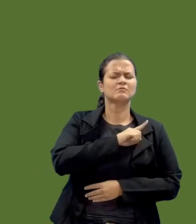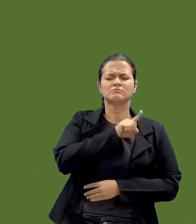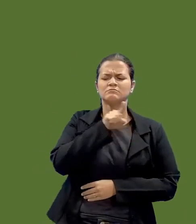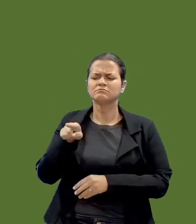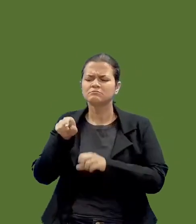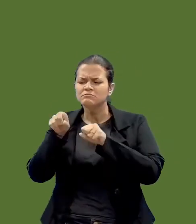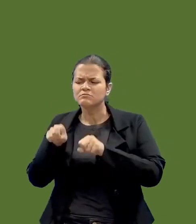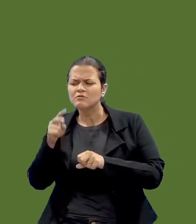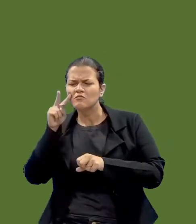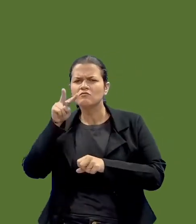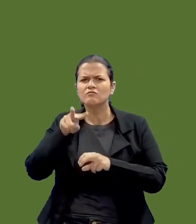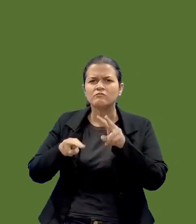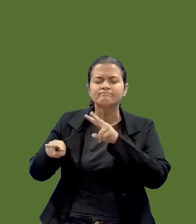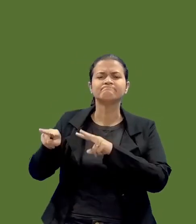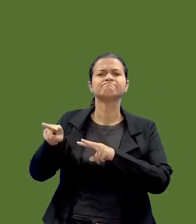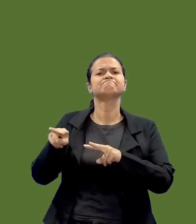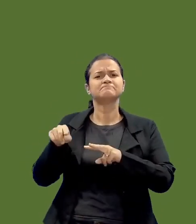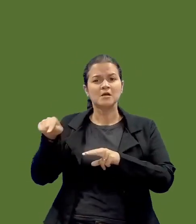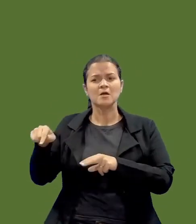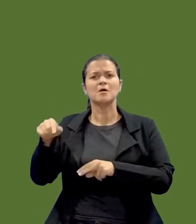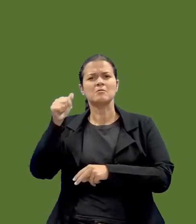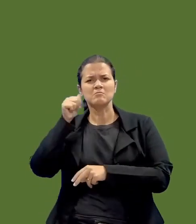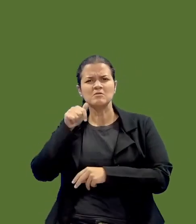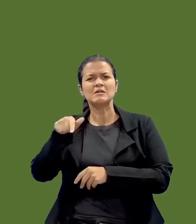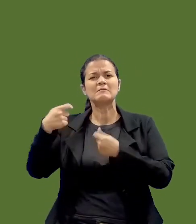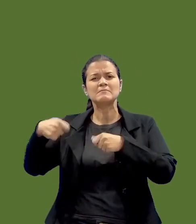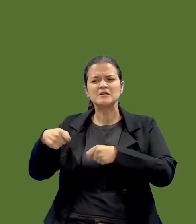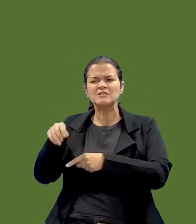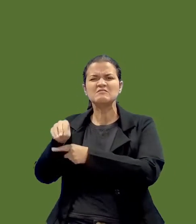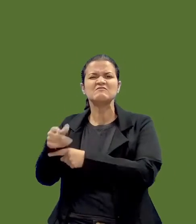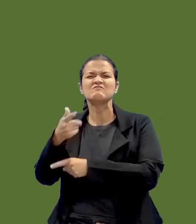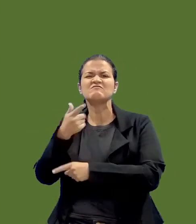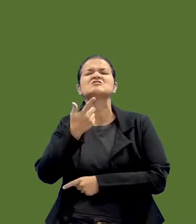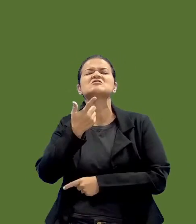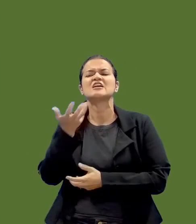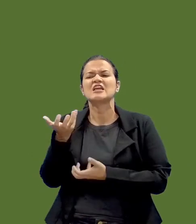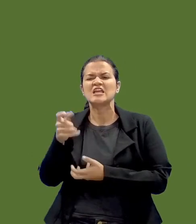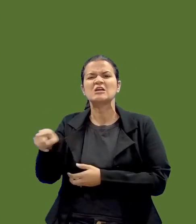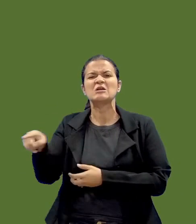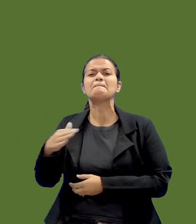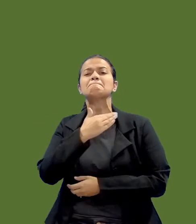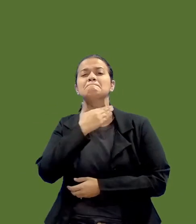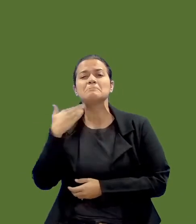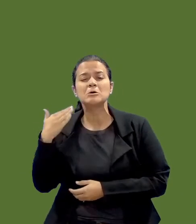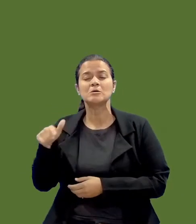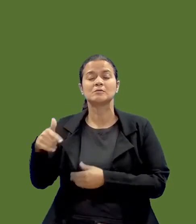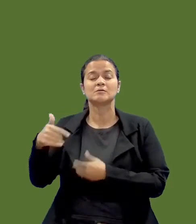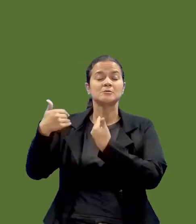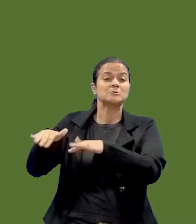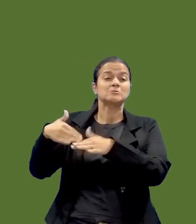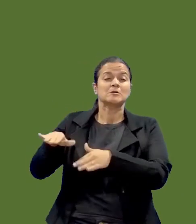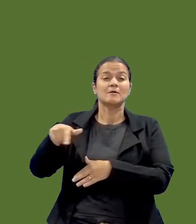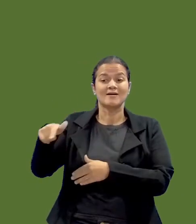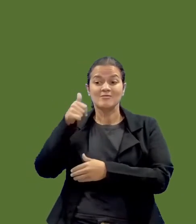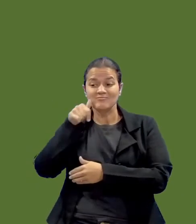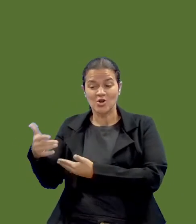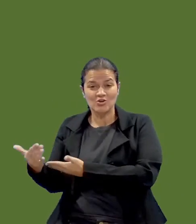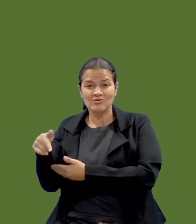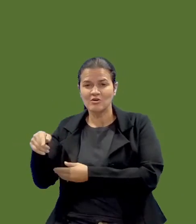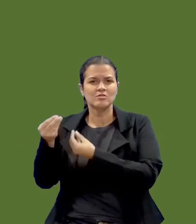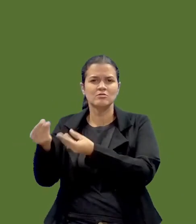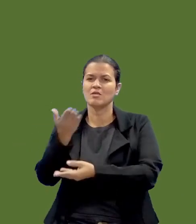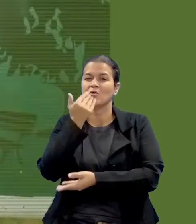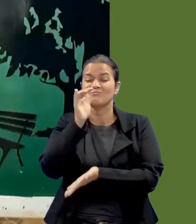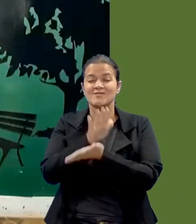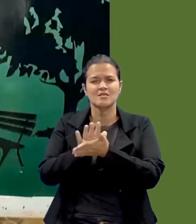a cuidadora xingava a idosa, desejava que ela morresse e deixava a paciente mais nova sem alimentação, que